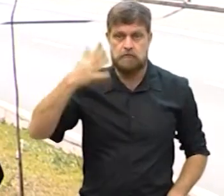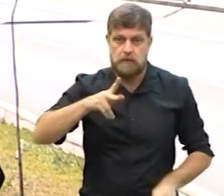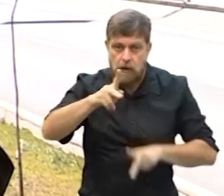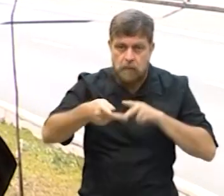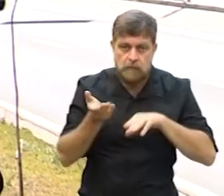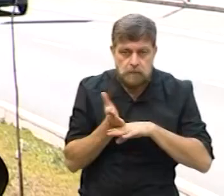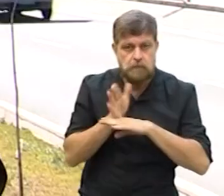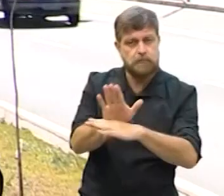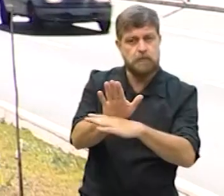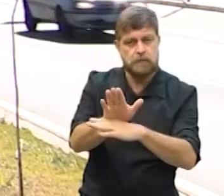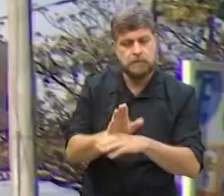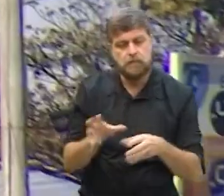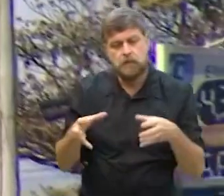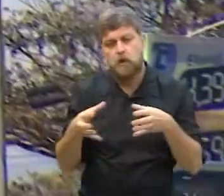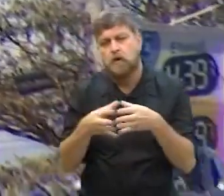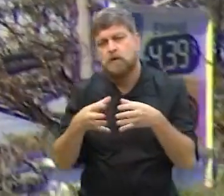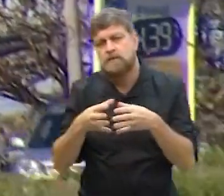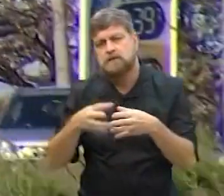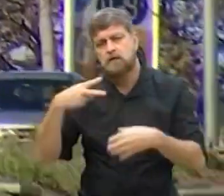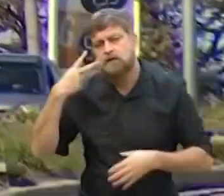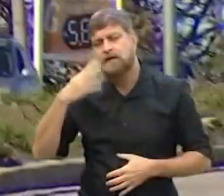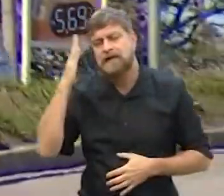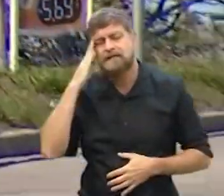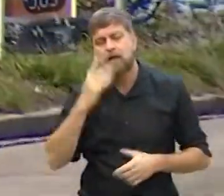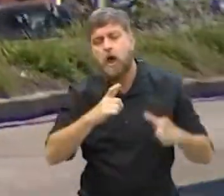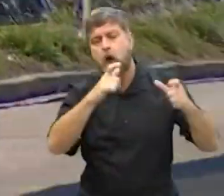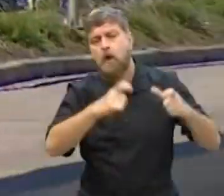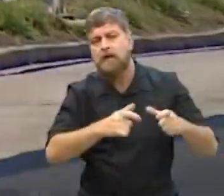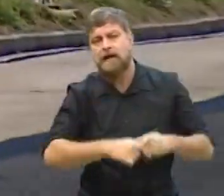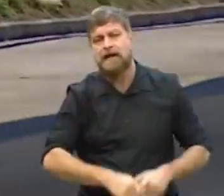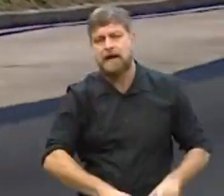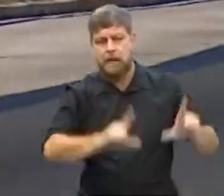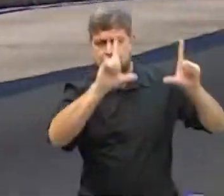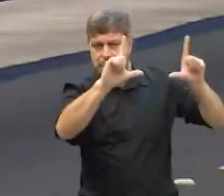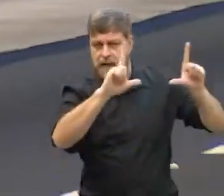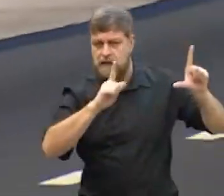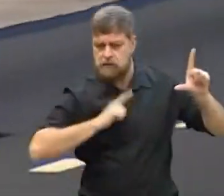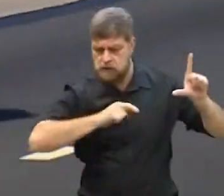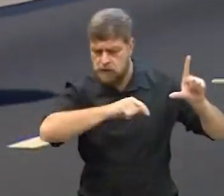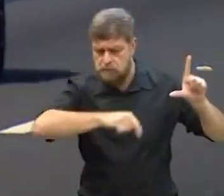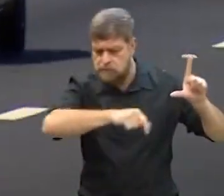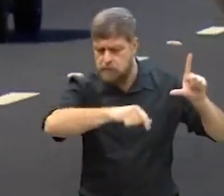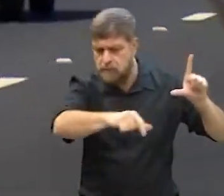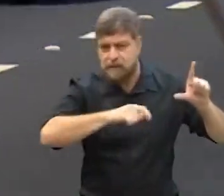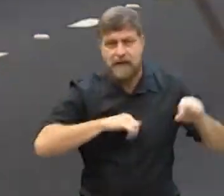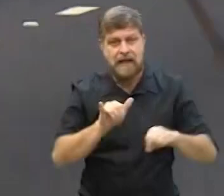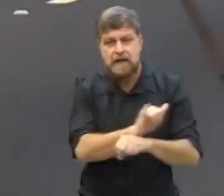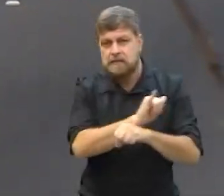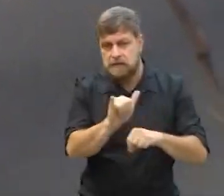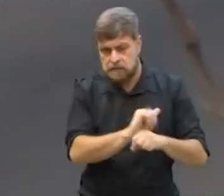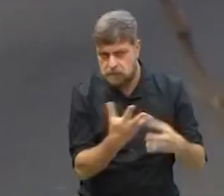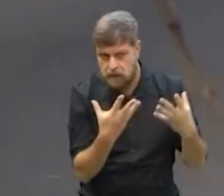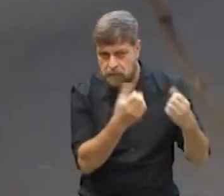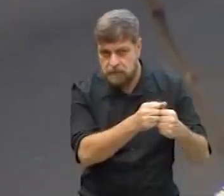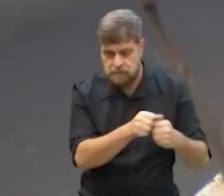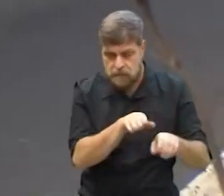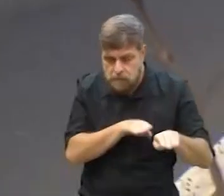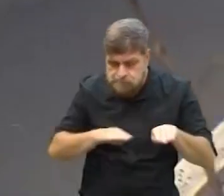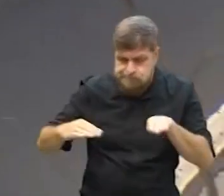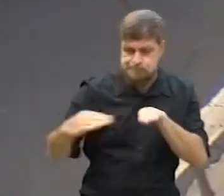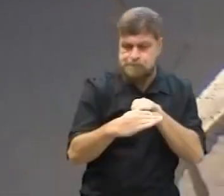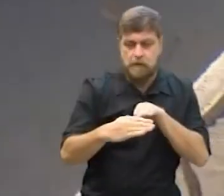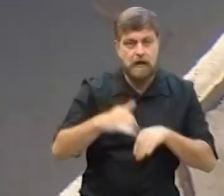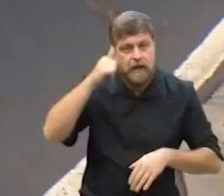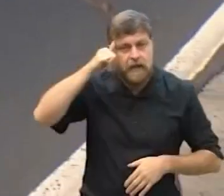uma solução para a população. A comissão quer saber se o local do acidente estava bem sinalizado e quais as medidas foram adotadas